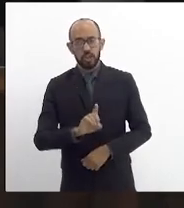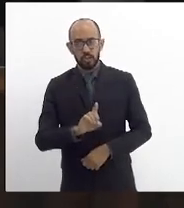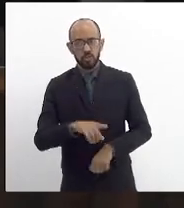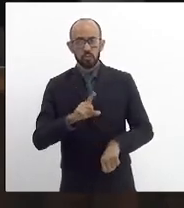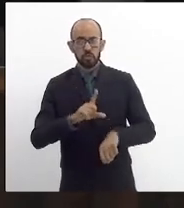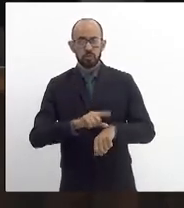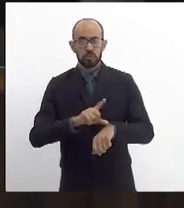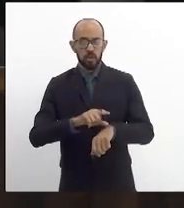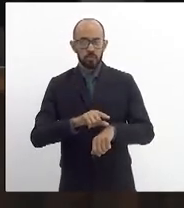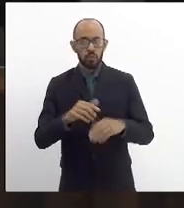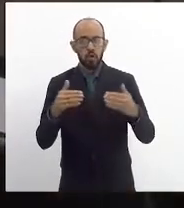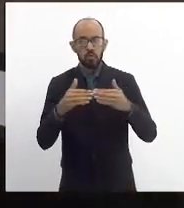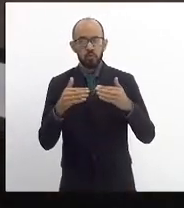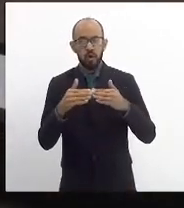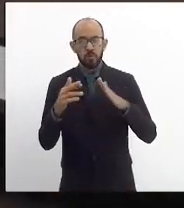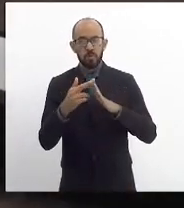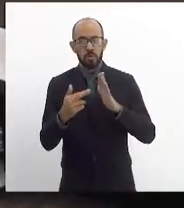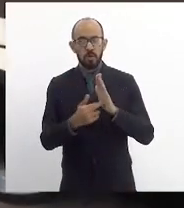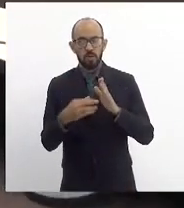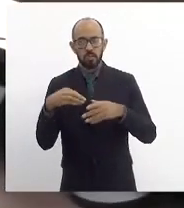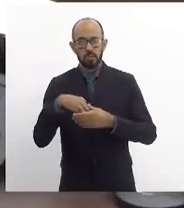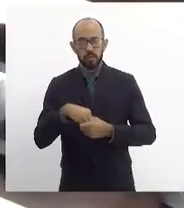conforme o regimento interno